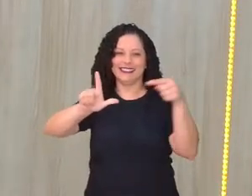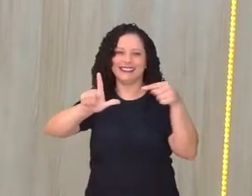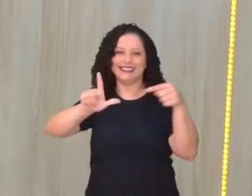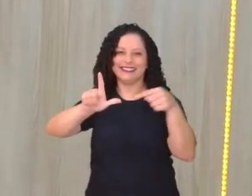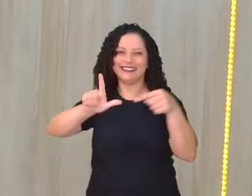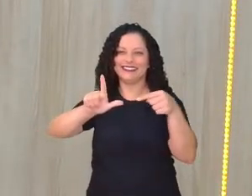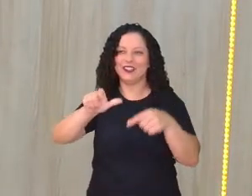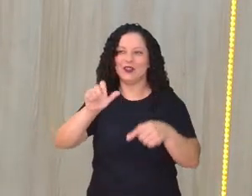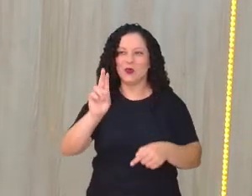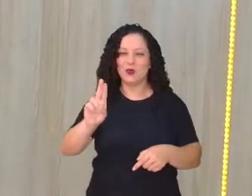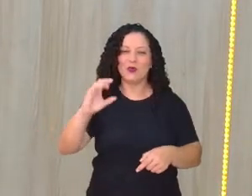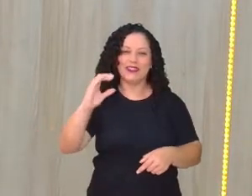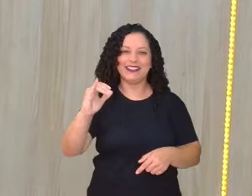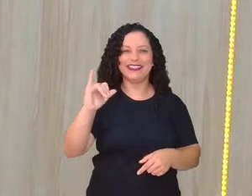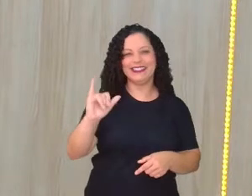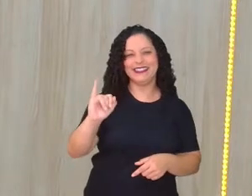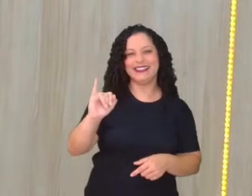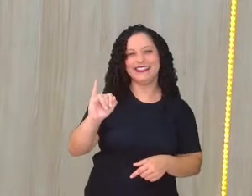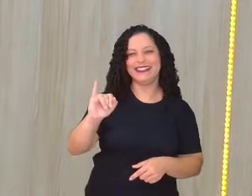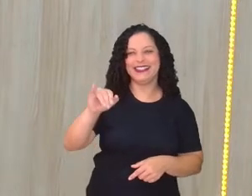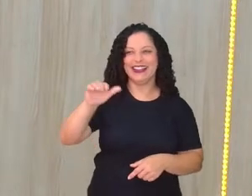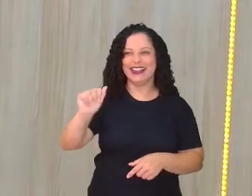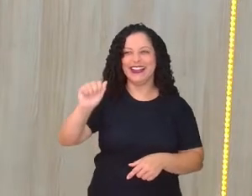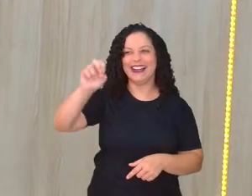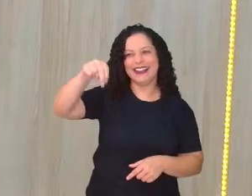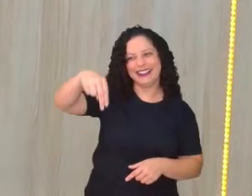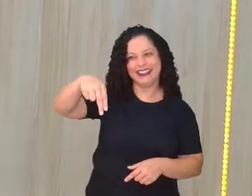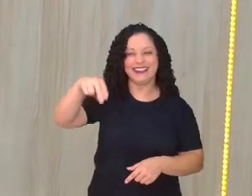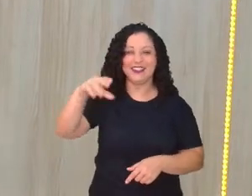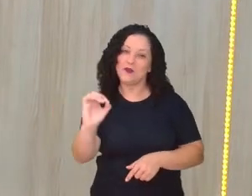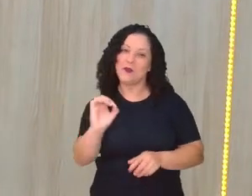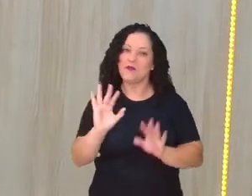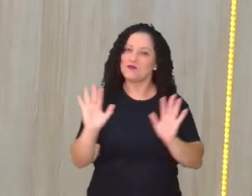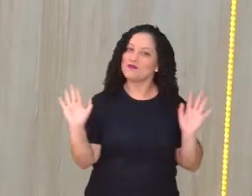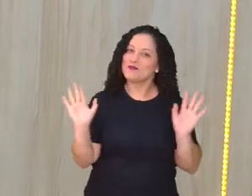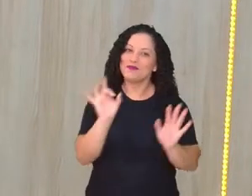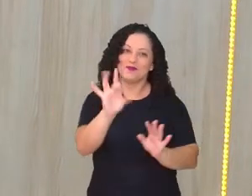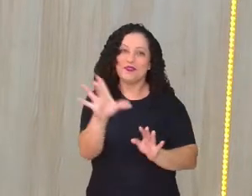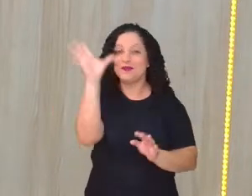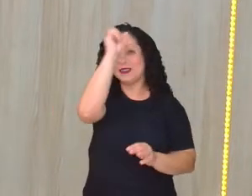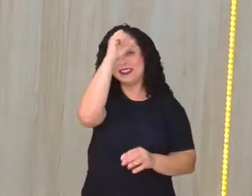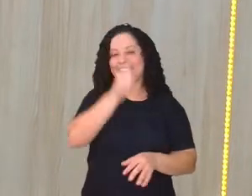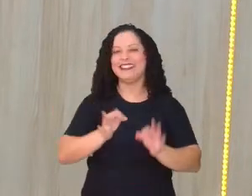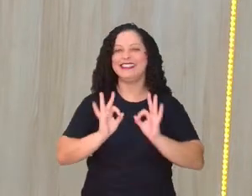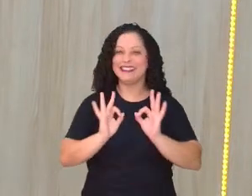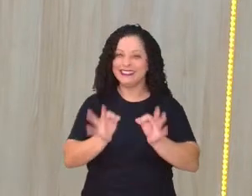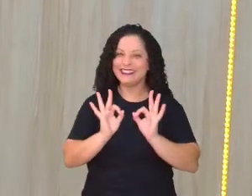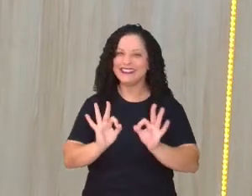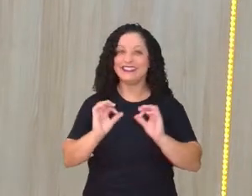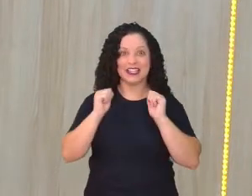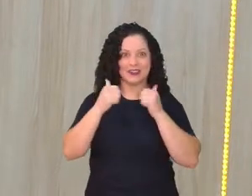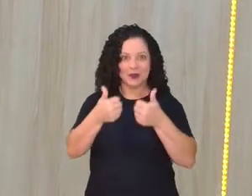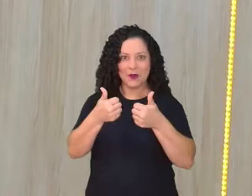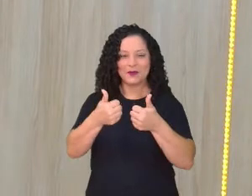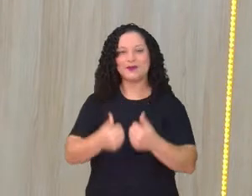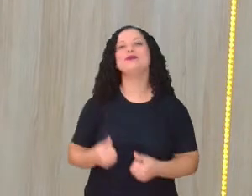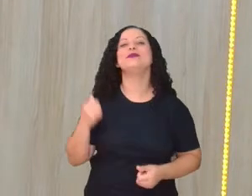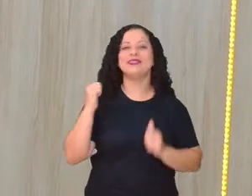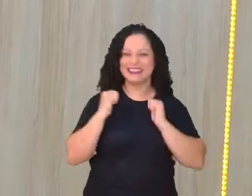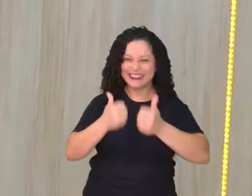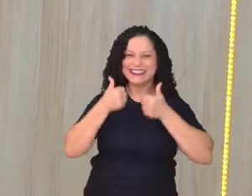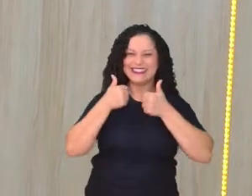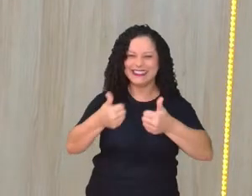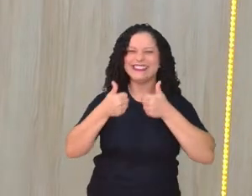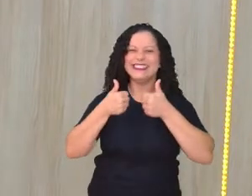U, o C, o I, o A, o N e o O. Acertei, Jessiquinha. Jessiquinha não, Kezinha,